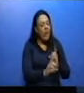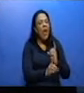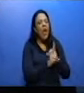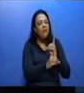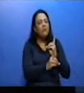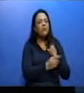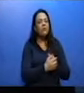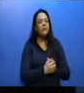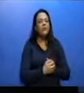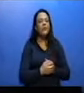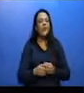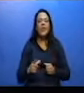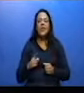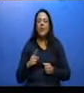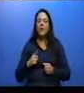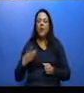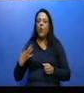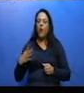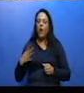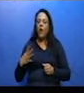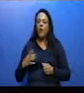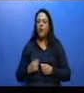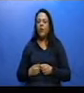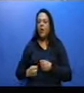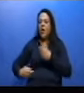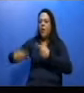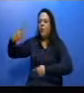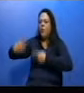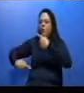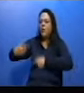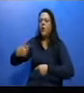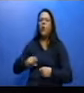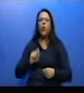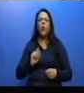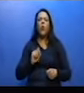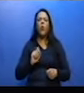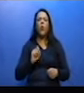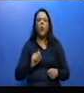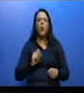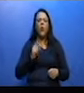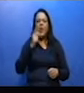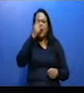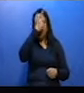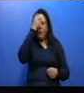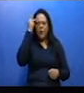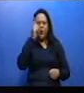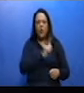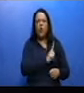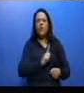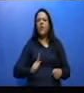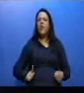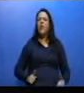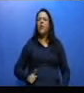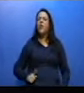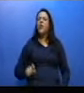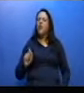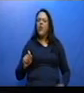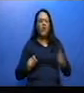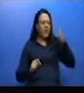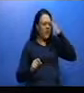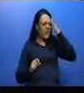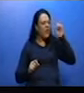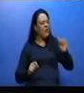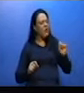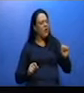aspectos políticos. Quem é o governador do estado atualmente? Você sabe quem é o governador do estado de São Paulo